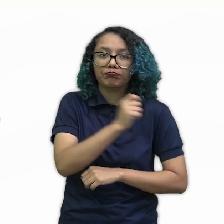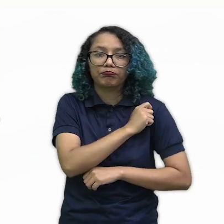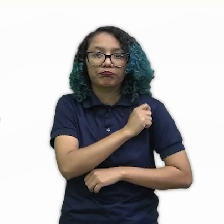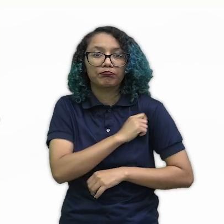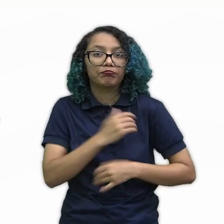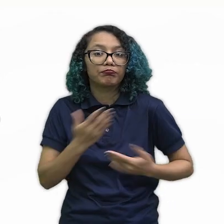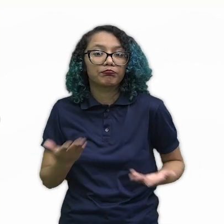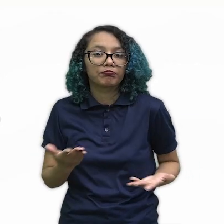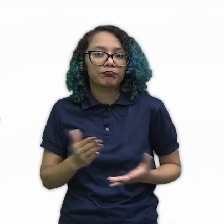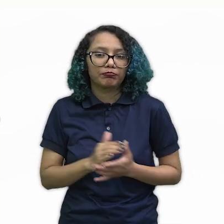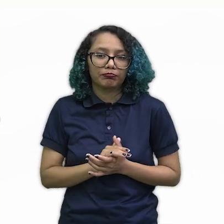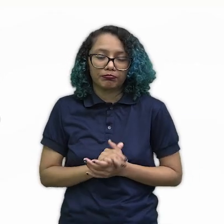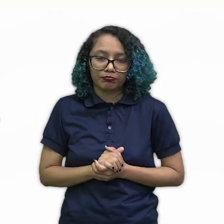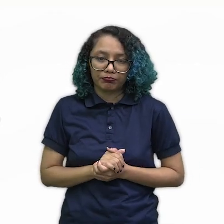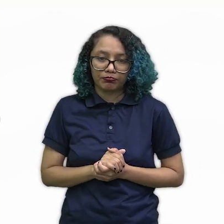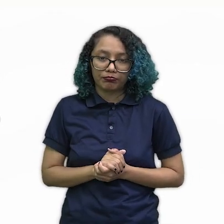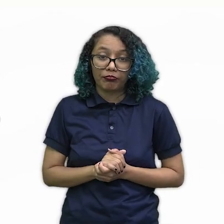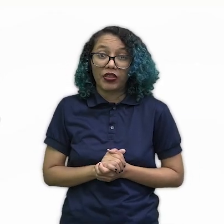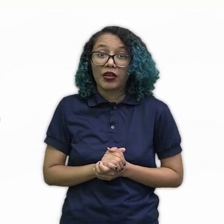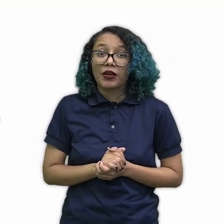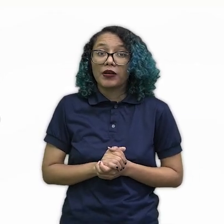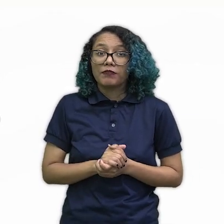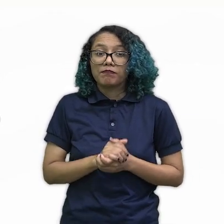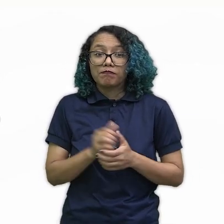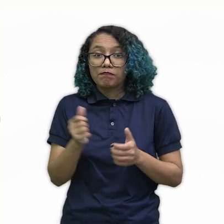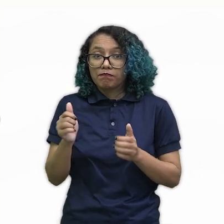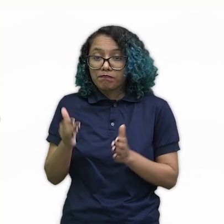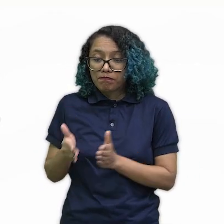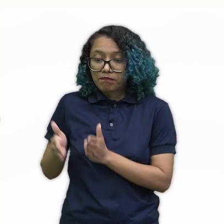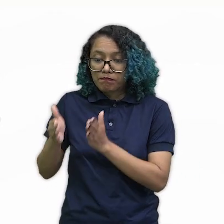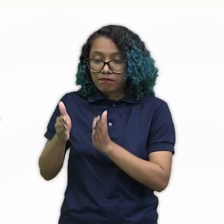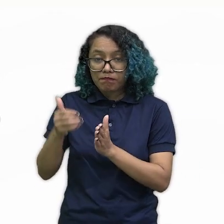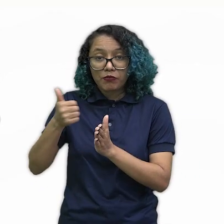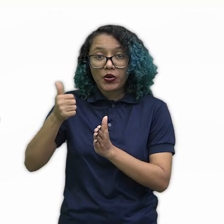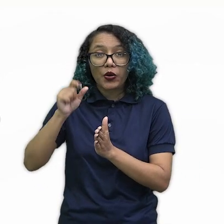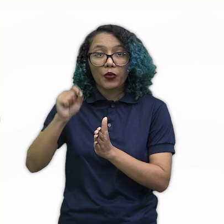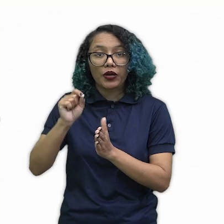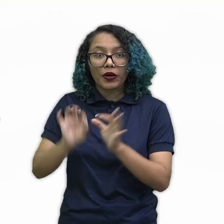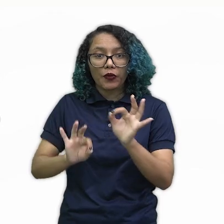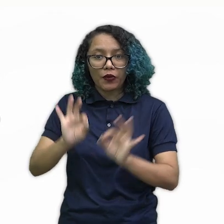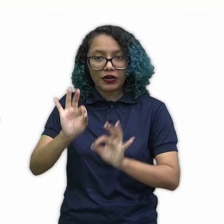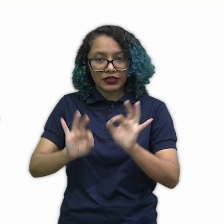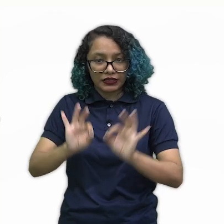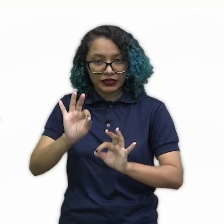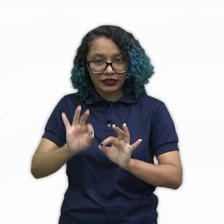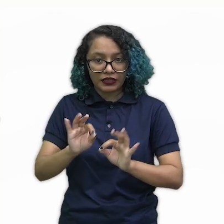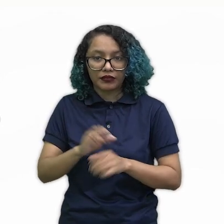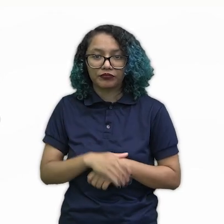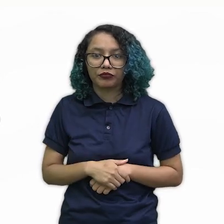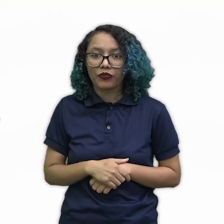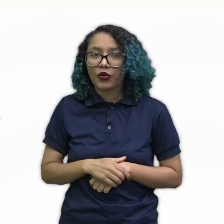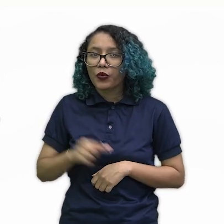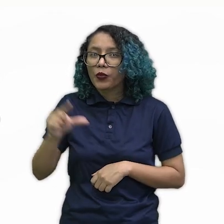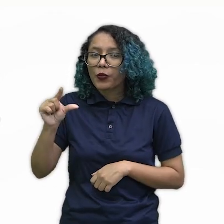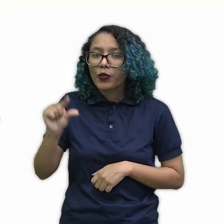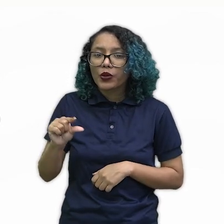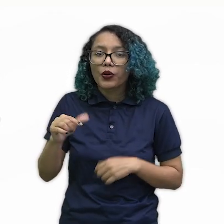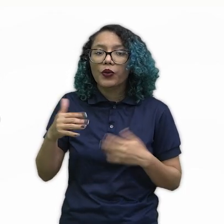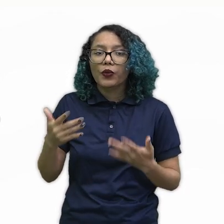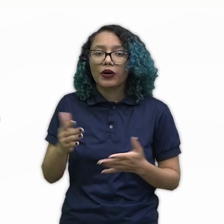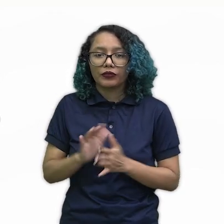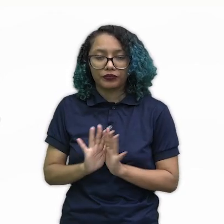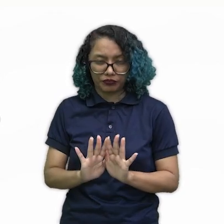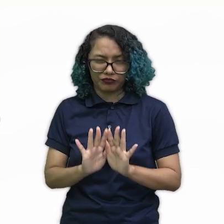esses elementos em ordem crescente. Então, por exemplo, aqui, ó, o menor deles é 1,50. Vou colocar aqui com calma,